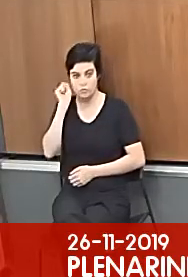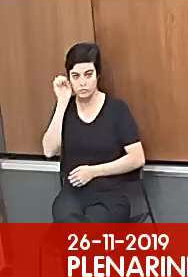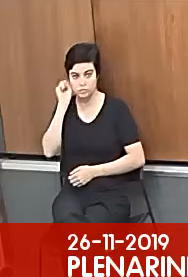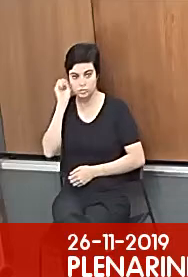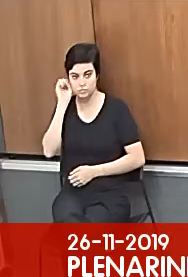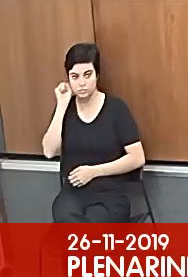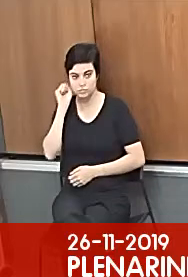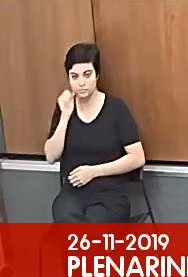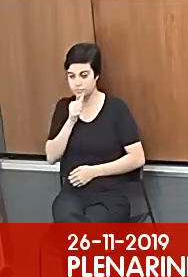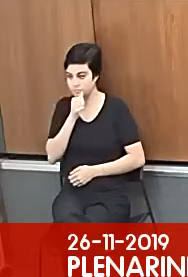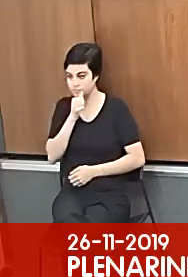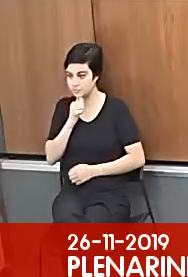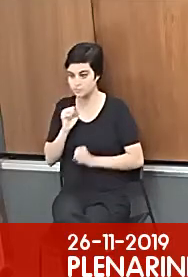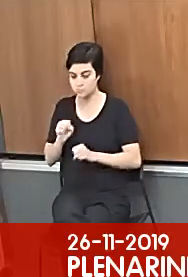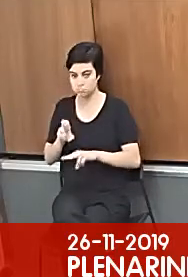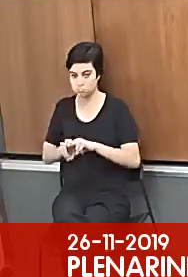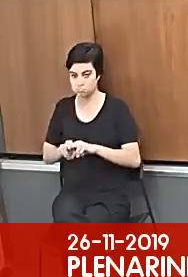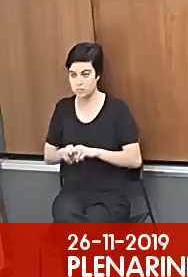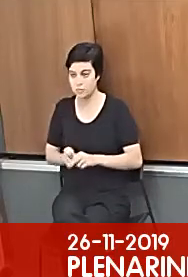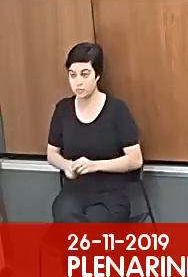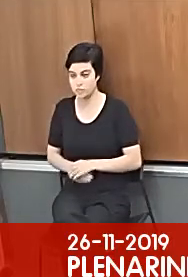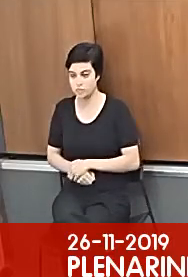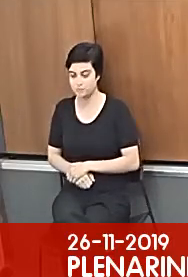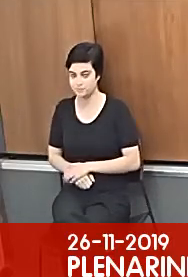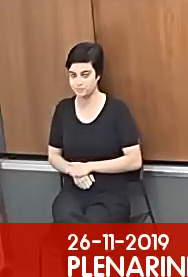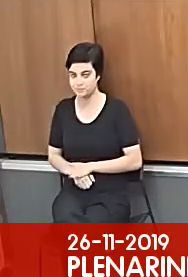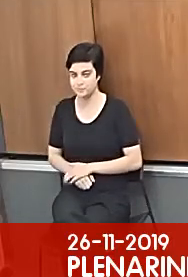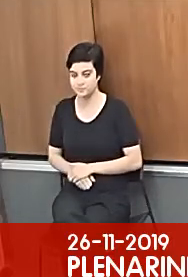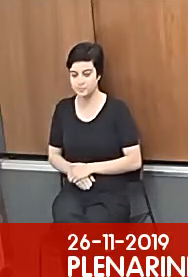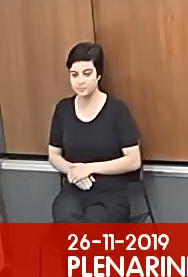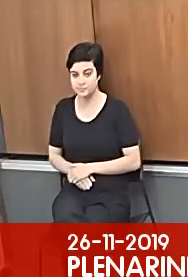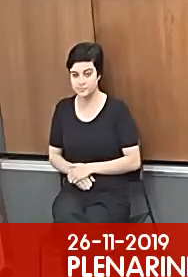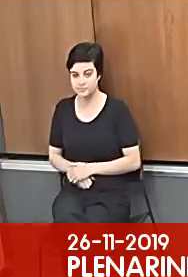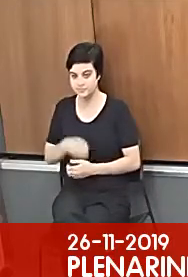Assim, então pode ser daí. Use o microfone aí, por favor.